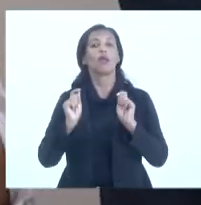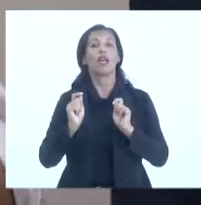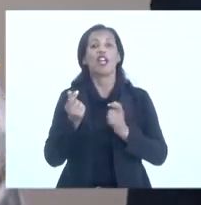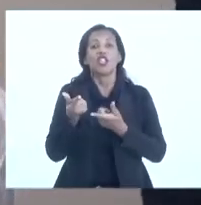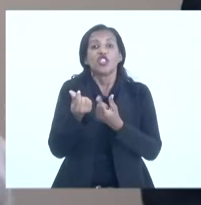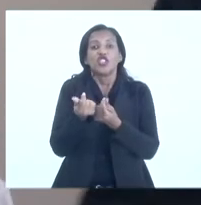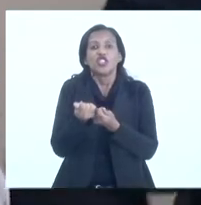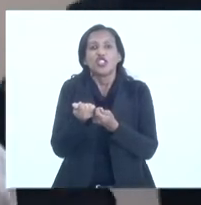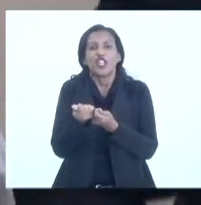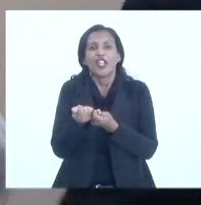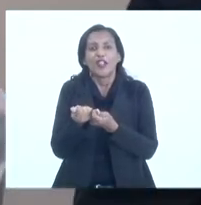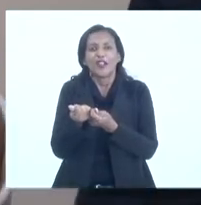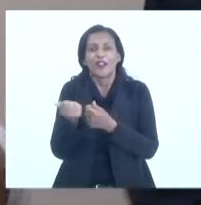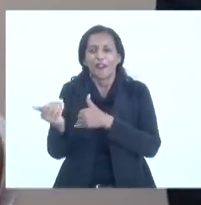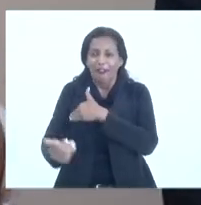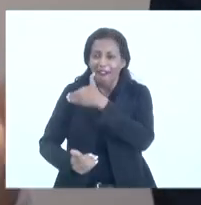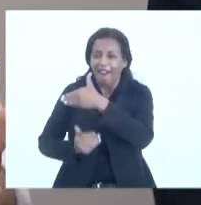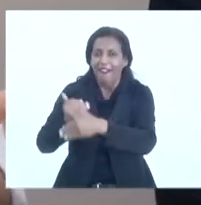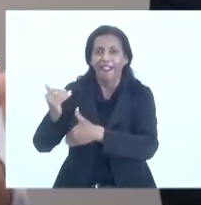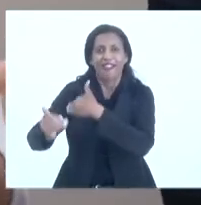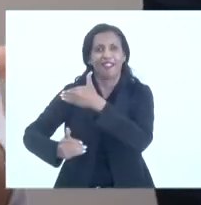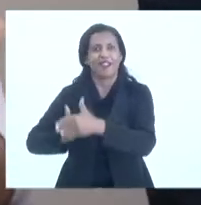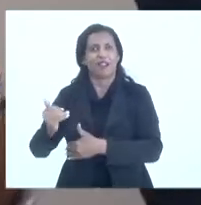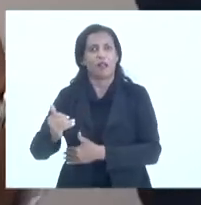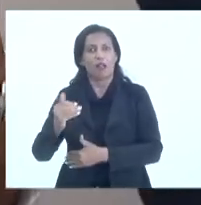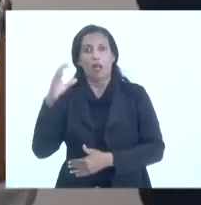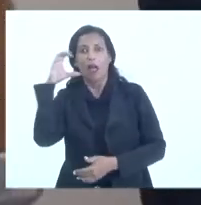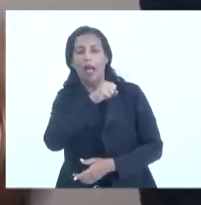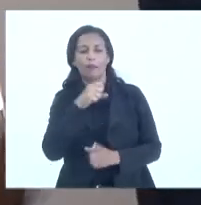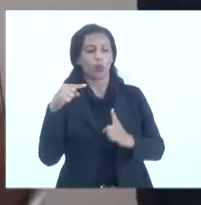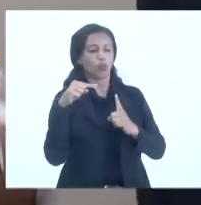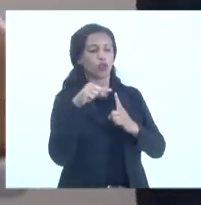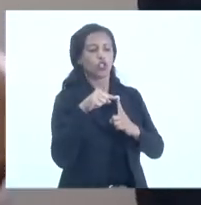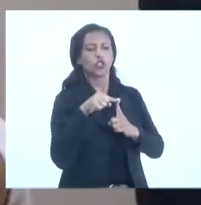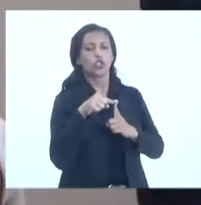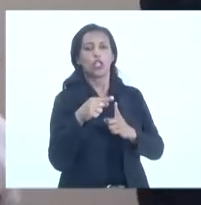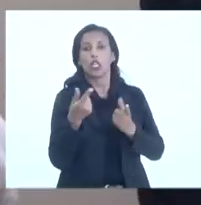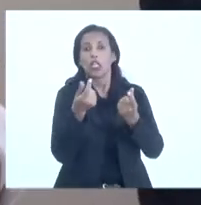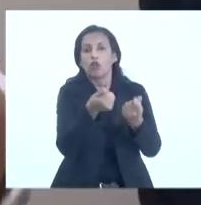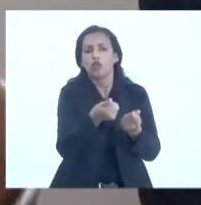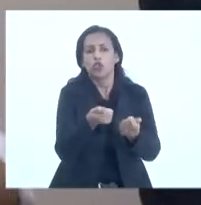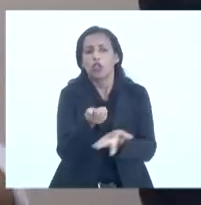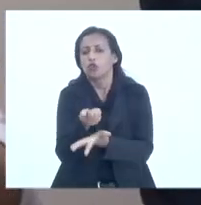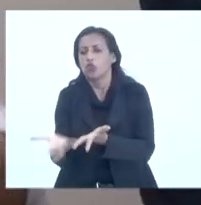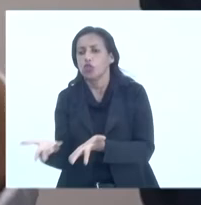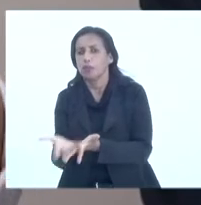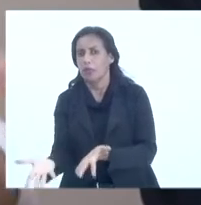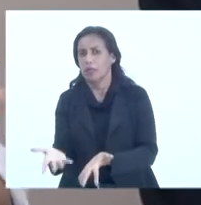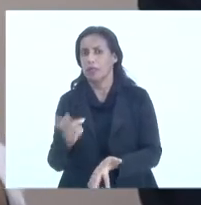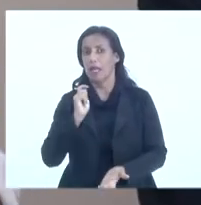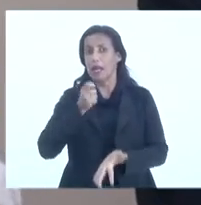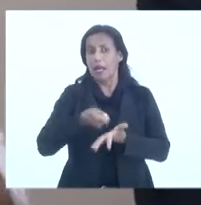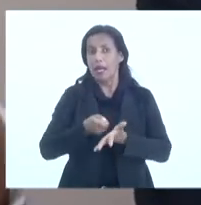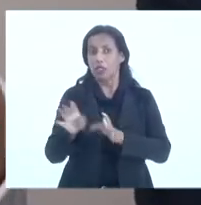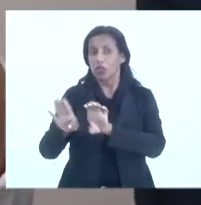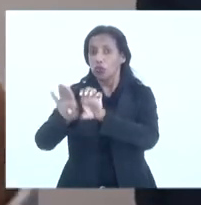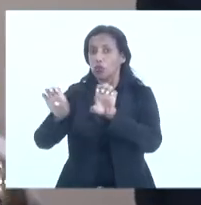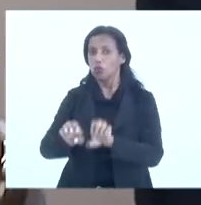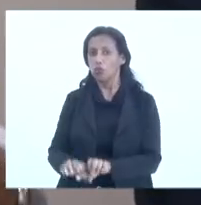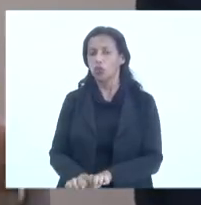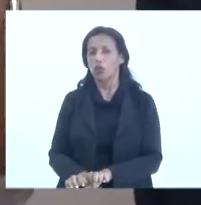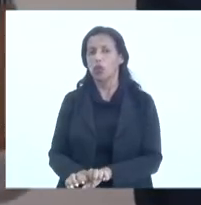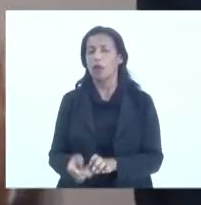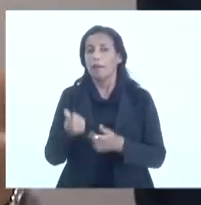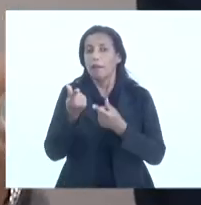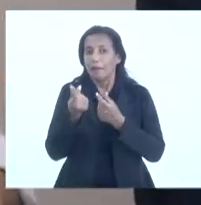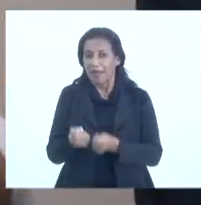dinheiro que faça dinheiro, de forma objetiva e rápida, e não seja dinheiro que faça despesa. gente precisa garantir a infraestrutura para que esse